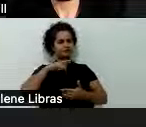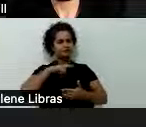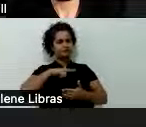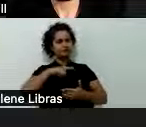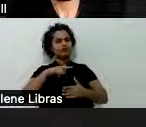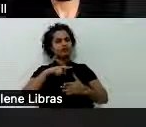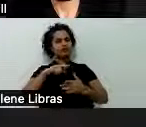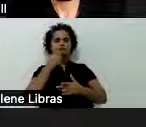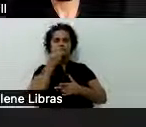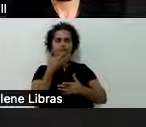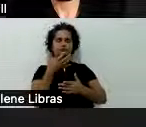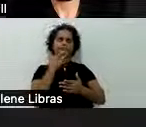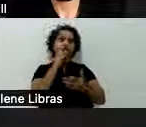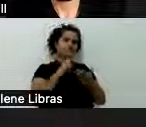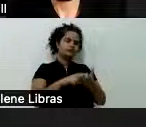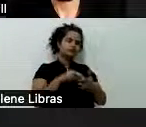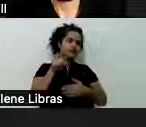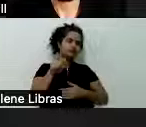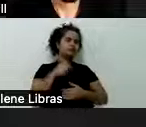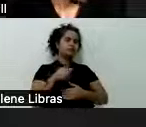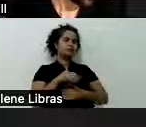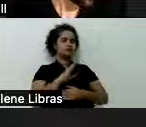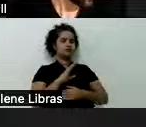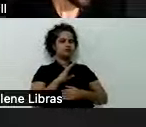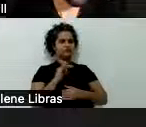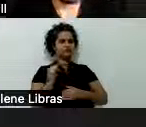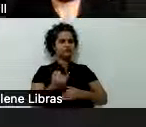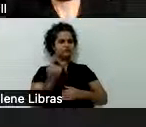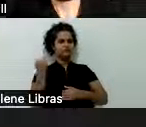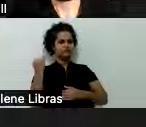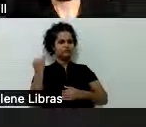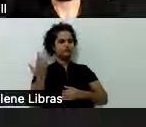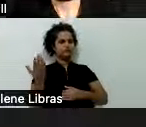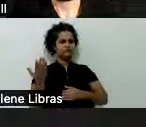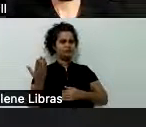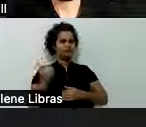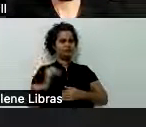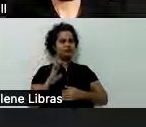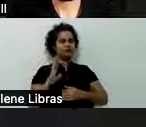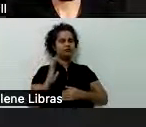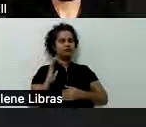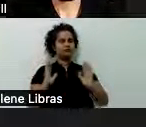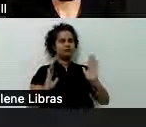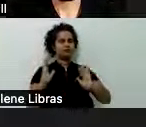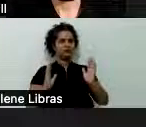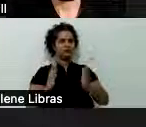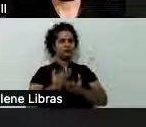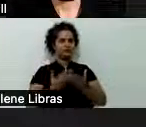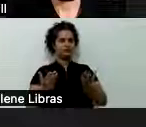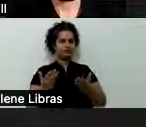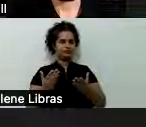intervenções, porém, essa foi a mais importante e de maior porte na época, quando